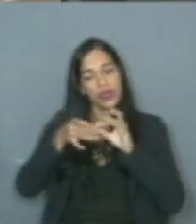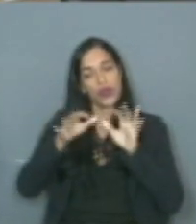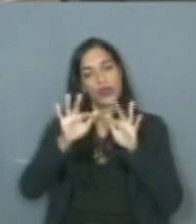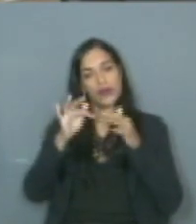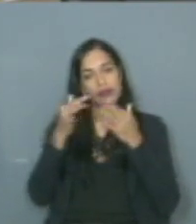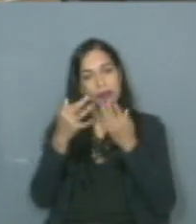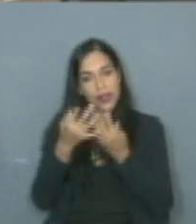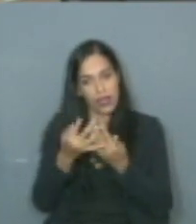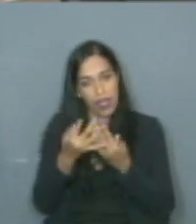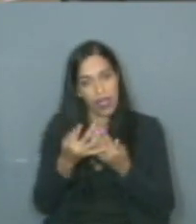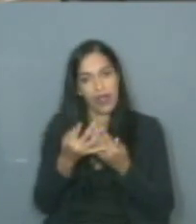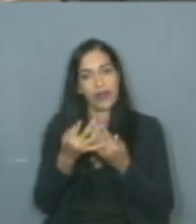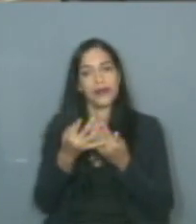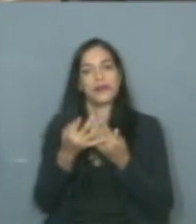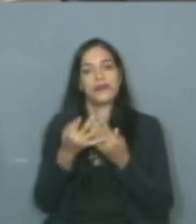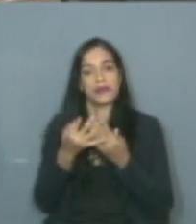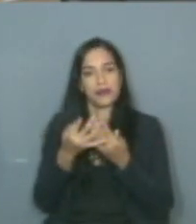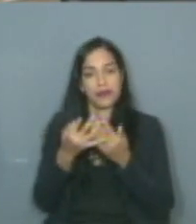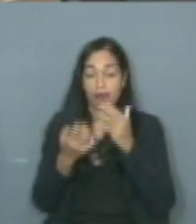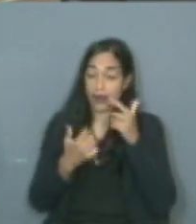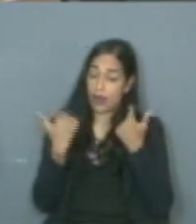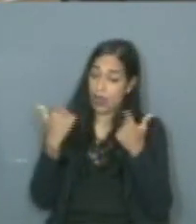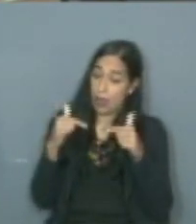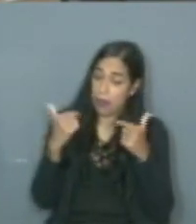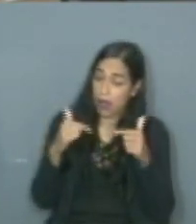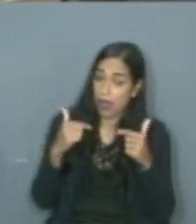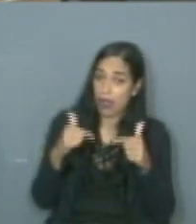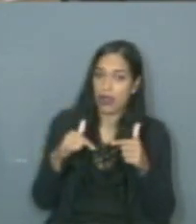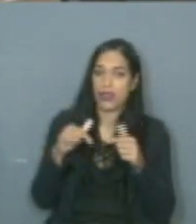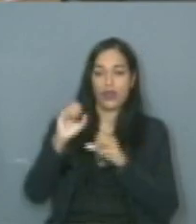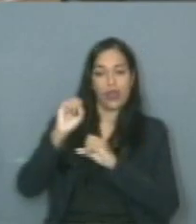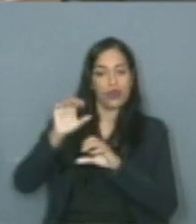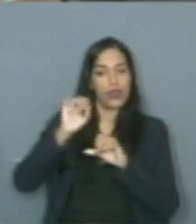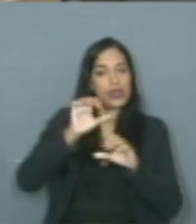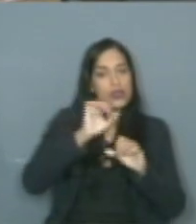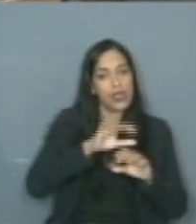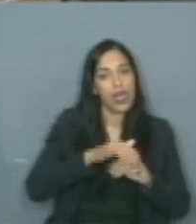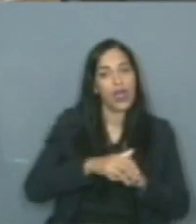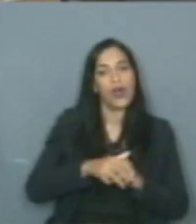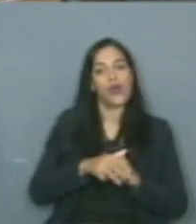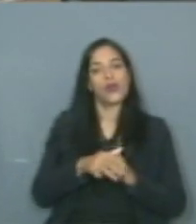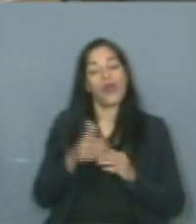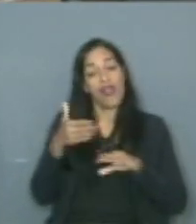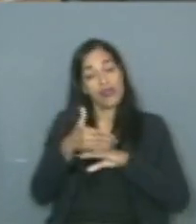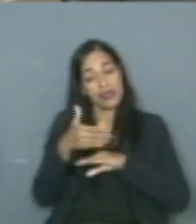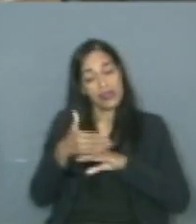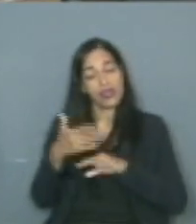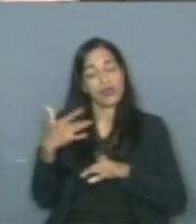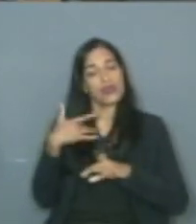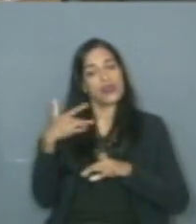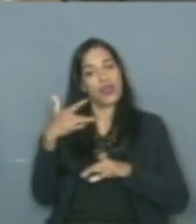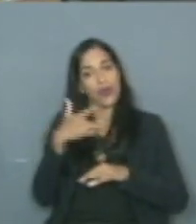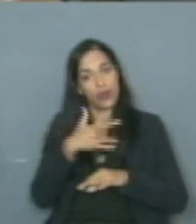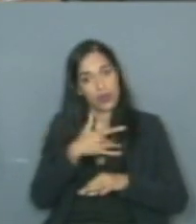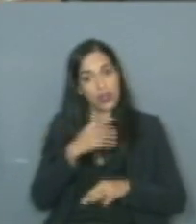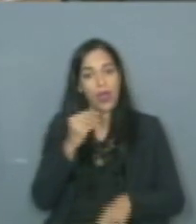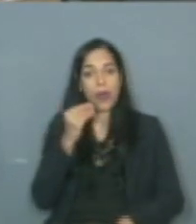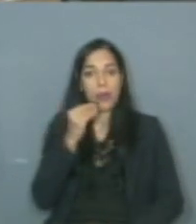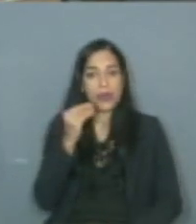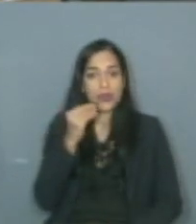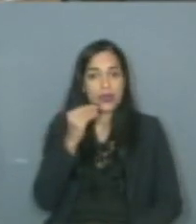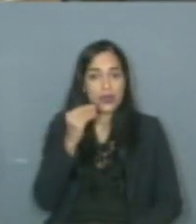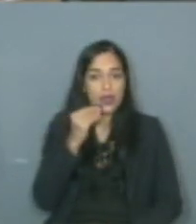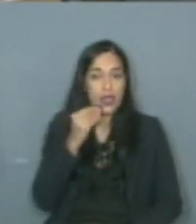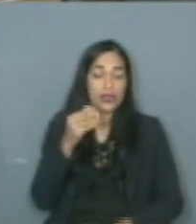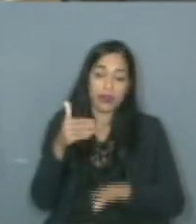familiar, através da empregabilidade, da educação, do acesso à saúde. Eu tive a oportunidade